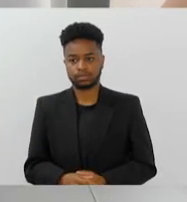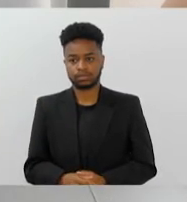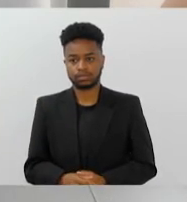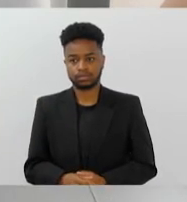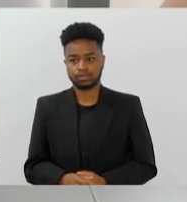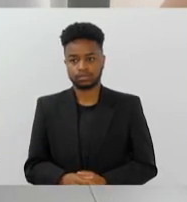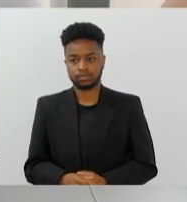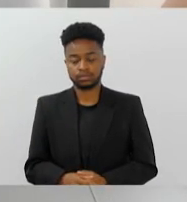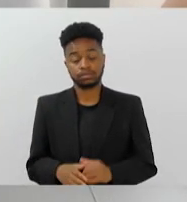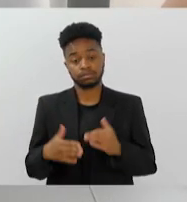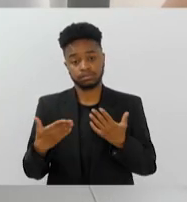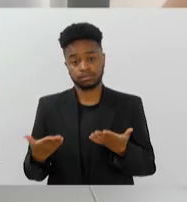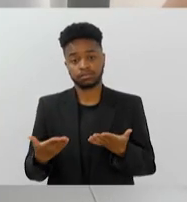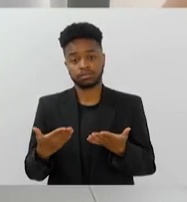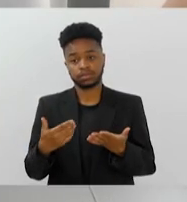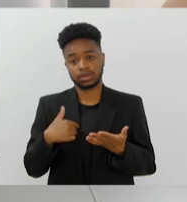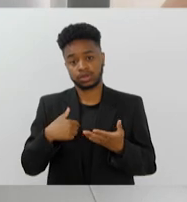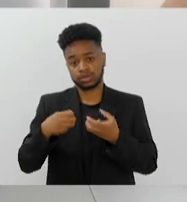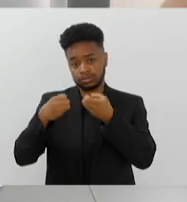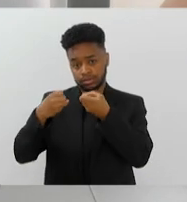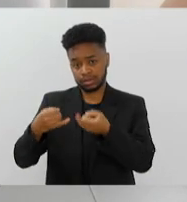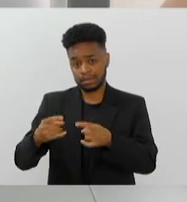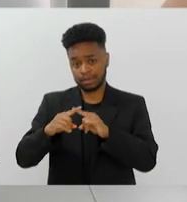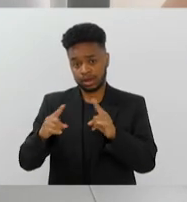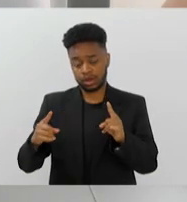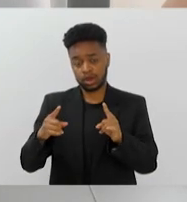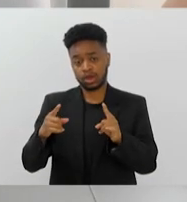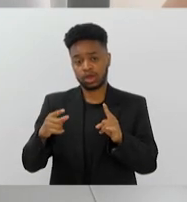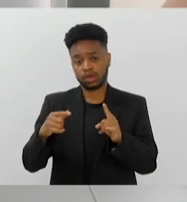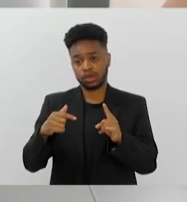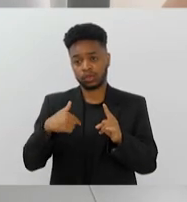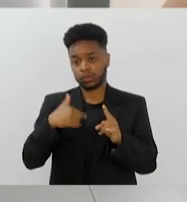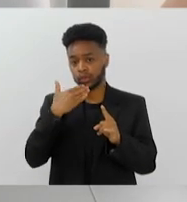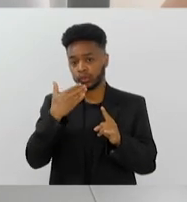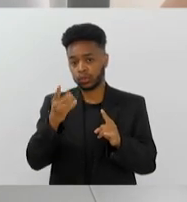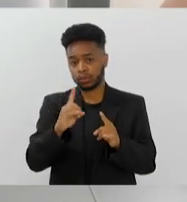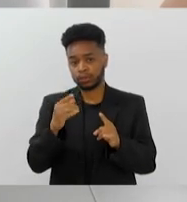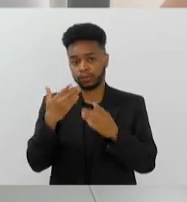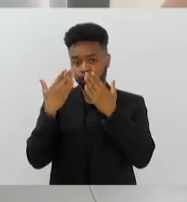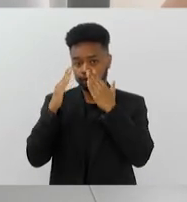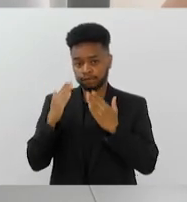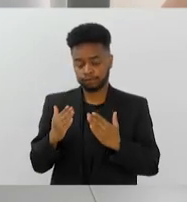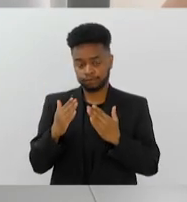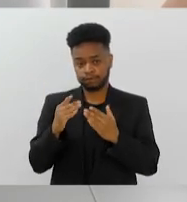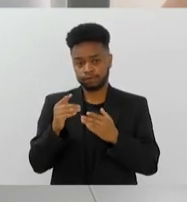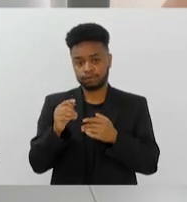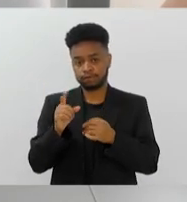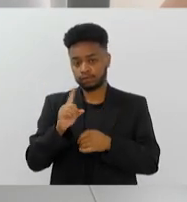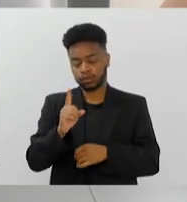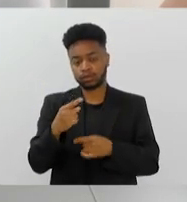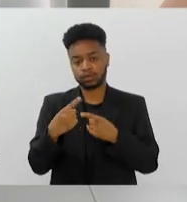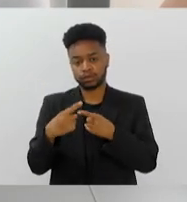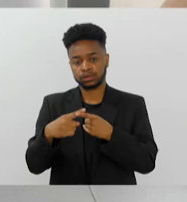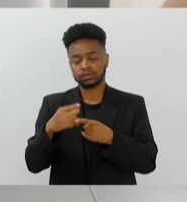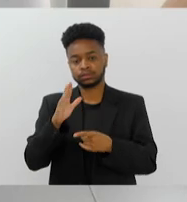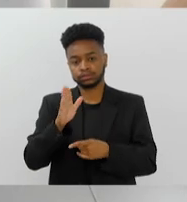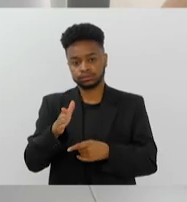acho imposto, em vez de pedir vista, já que essa análise foi feita pelo